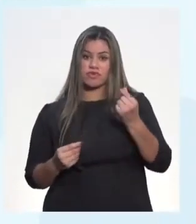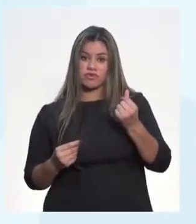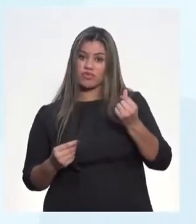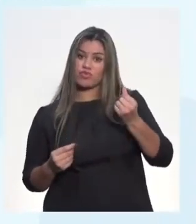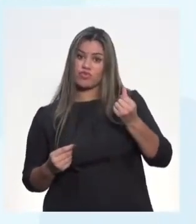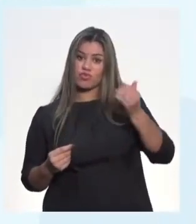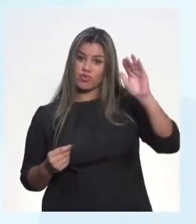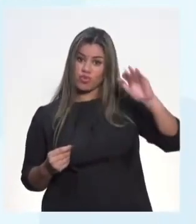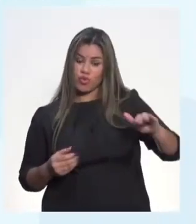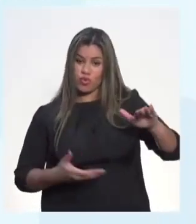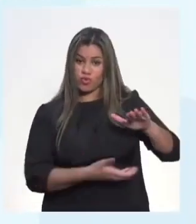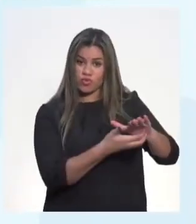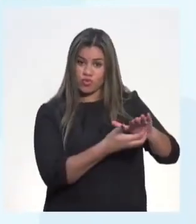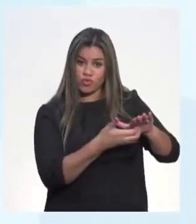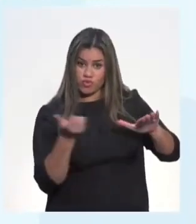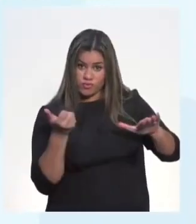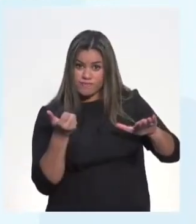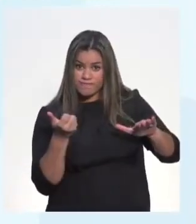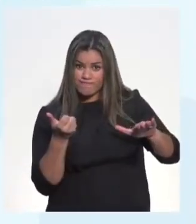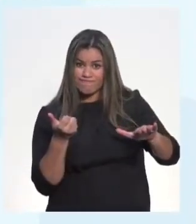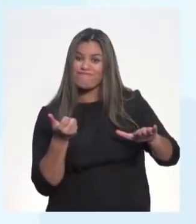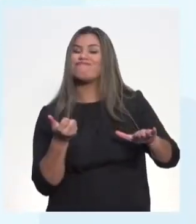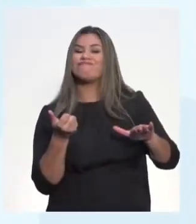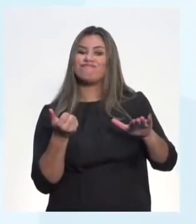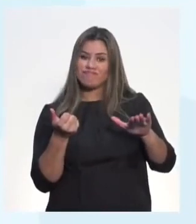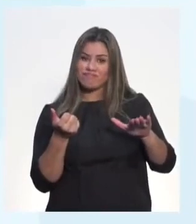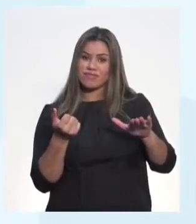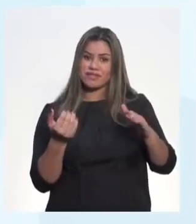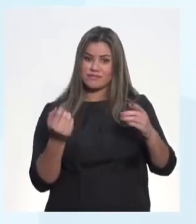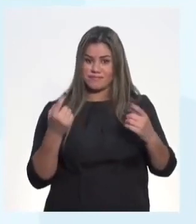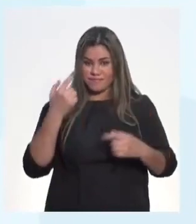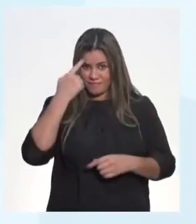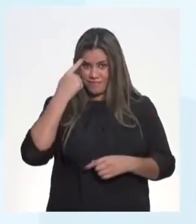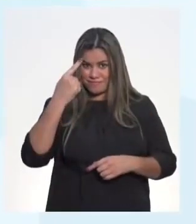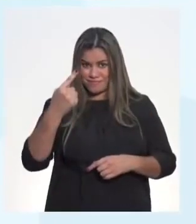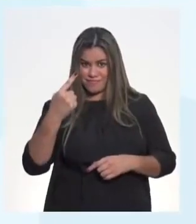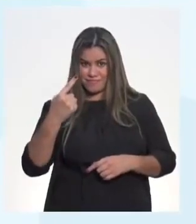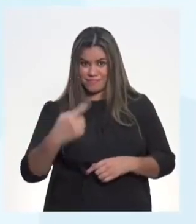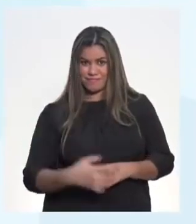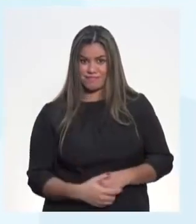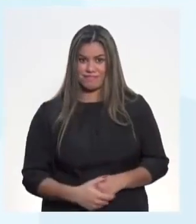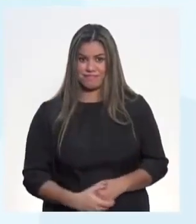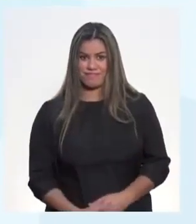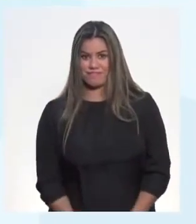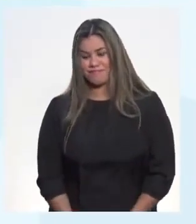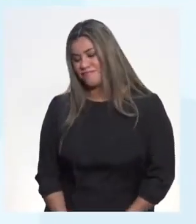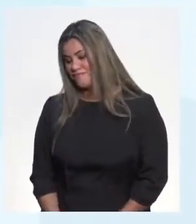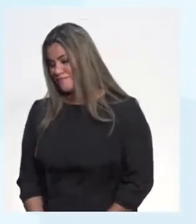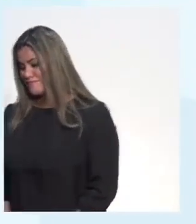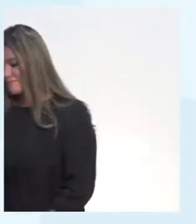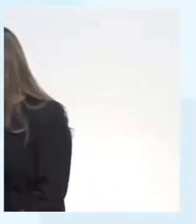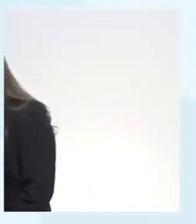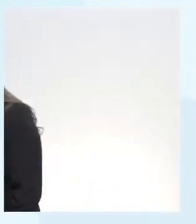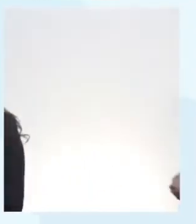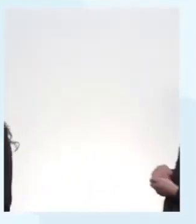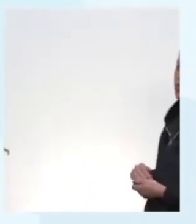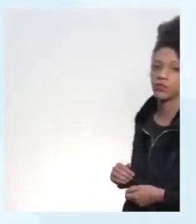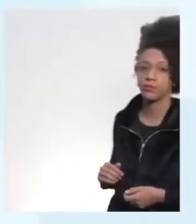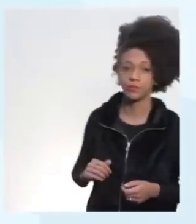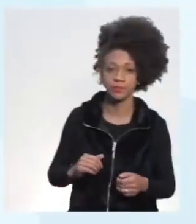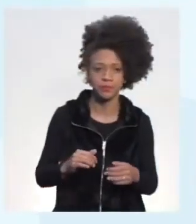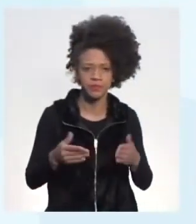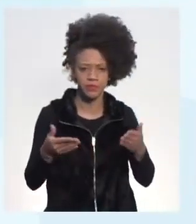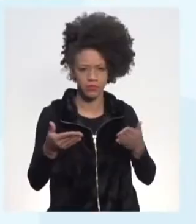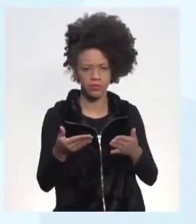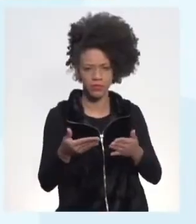Desconto, eu retiro, ou seja, eu subtraio. Tudo bem? Bom, será que